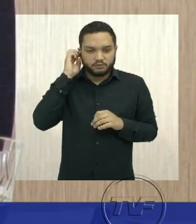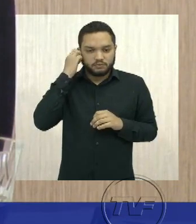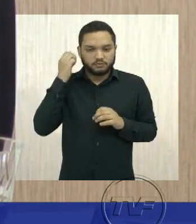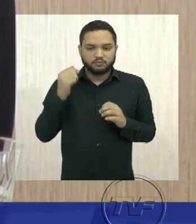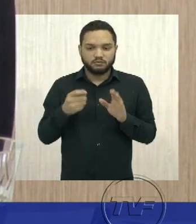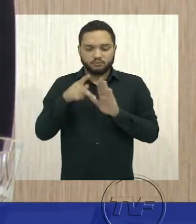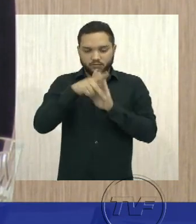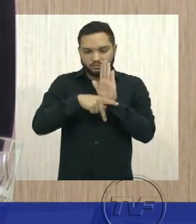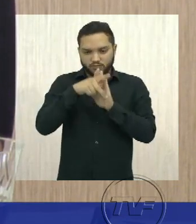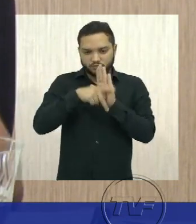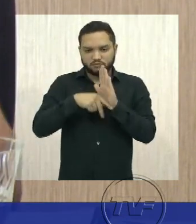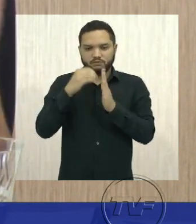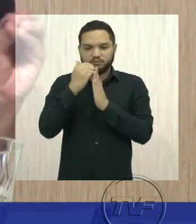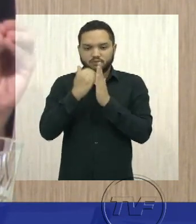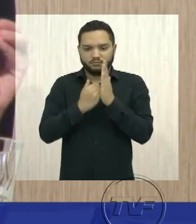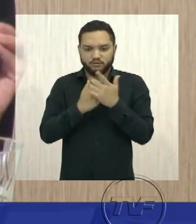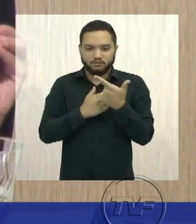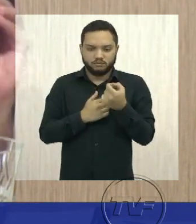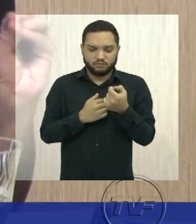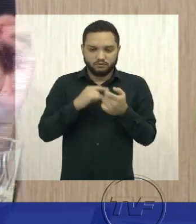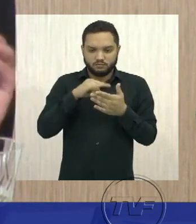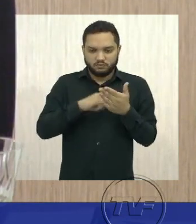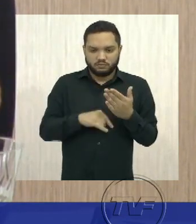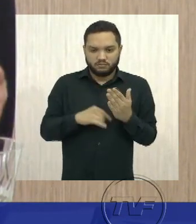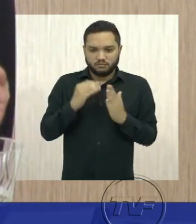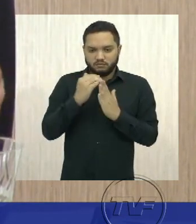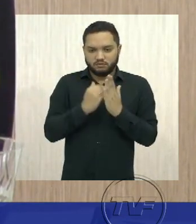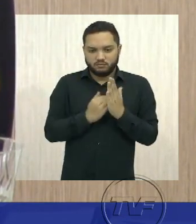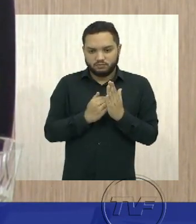portarias diminuindo de 20 documentos no alvará de